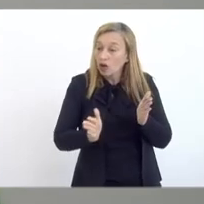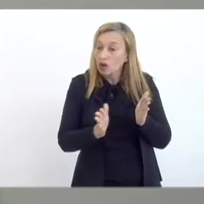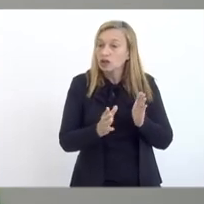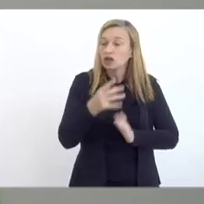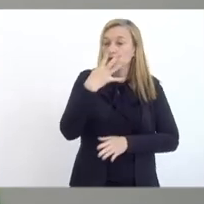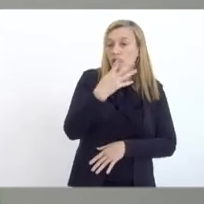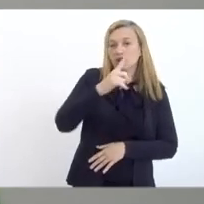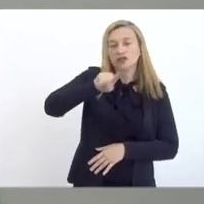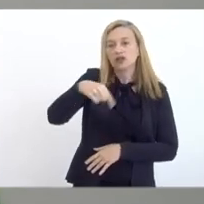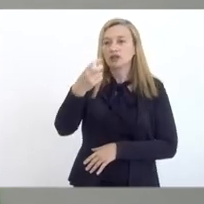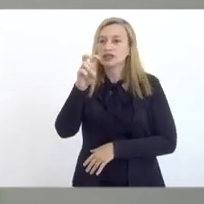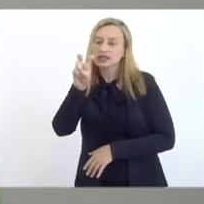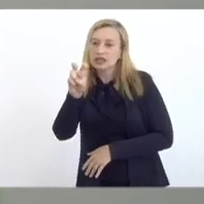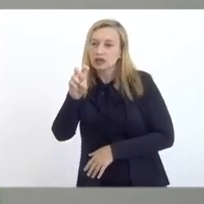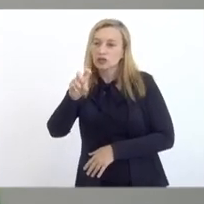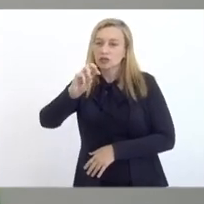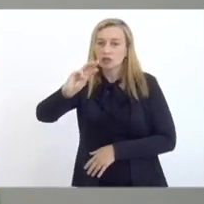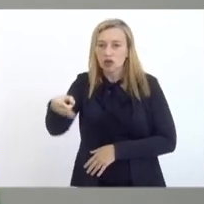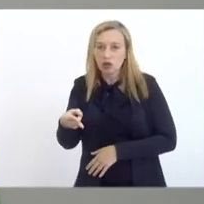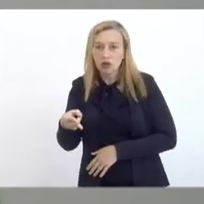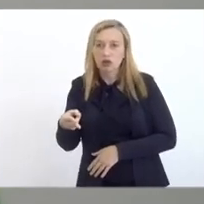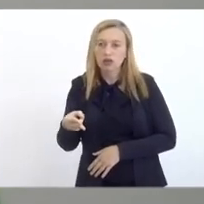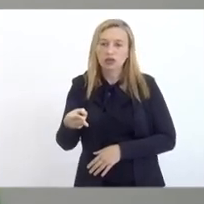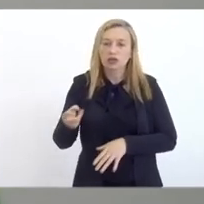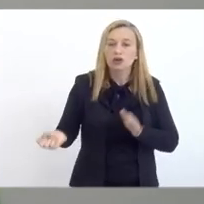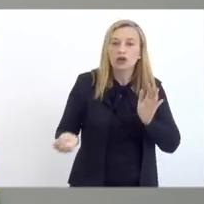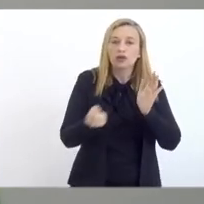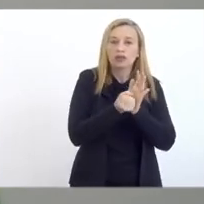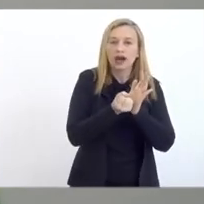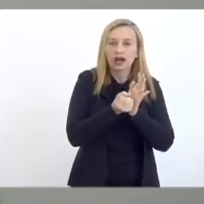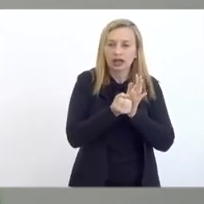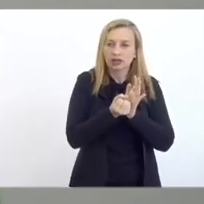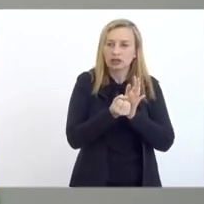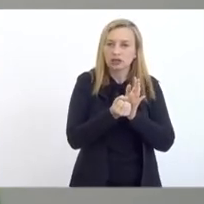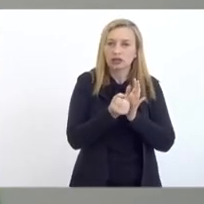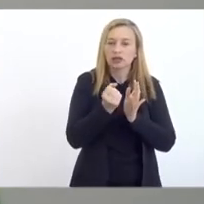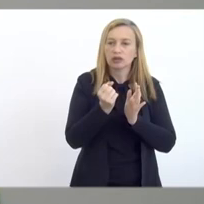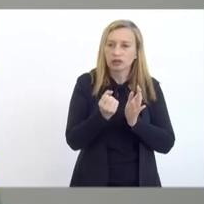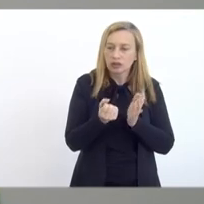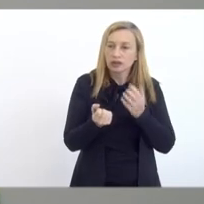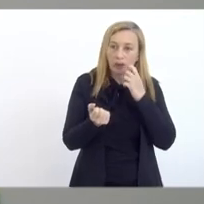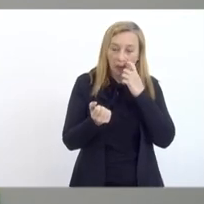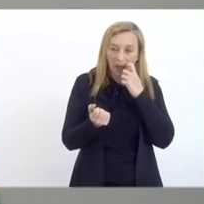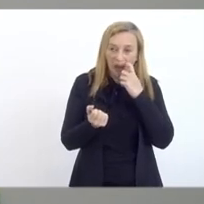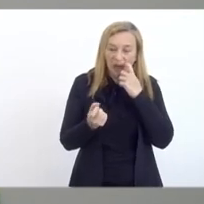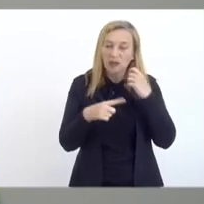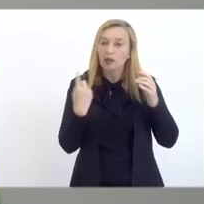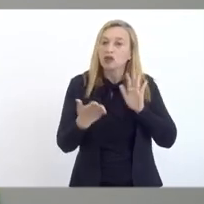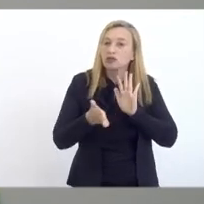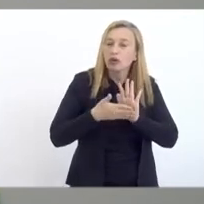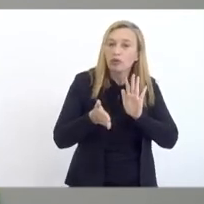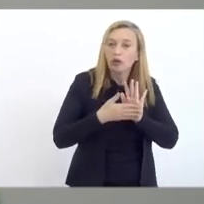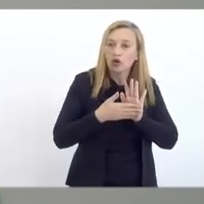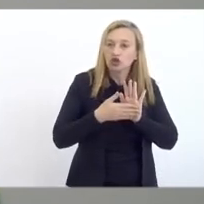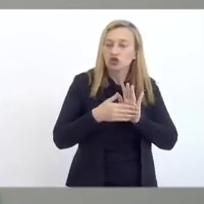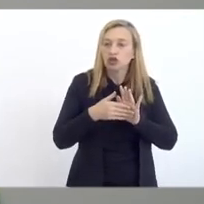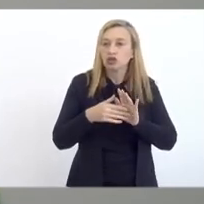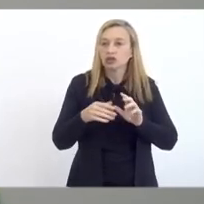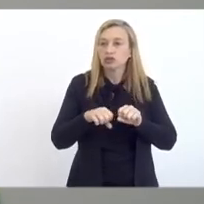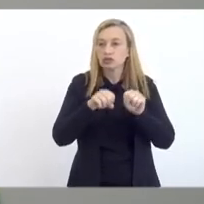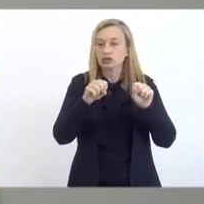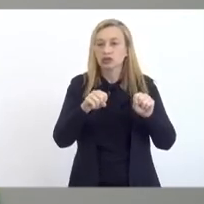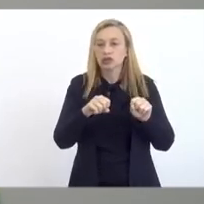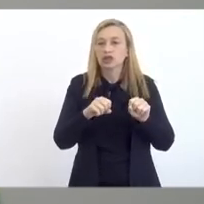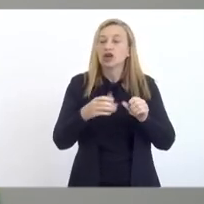4,5 bilhões. E o impacto das medidas adicionais que, por hora, nós estamos propondo no regime, e a maioria